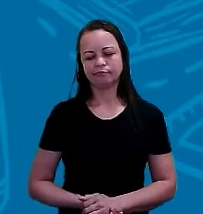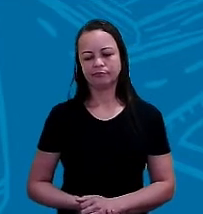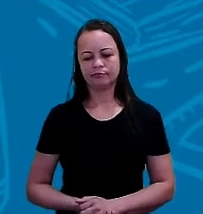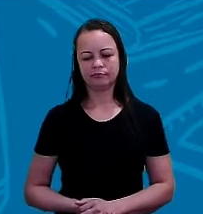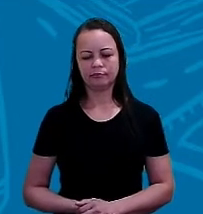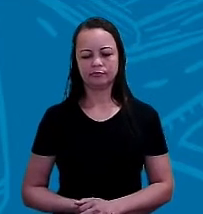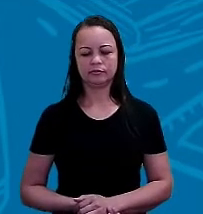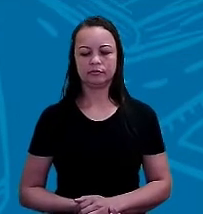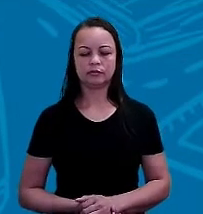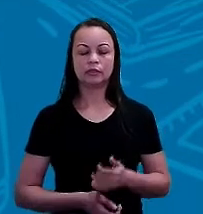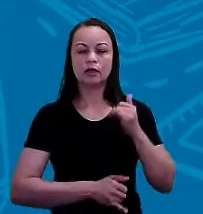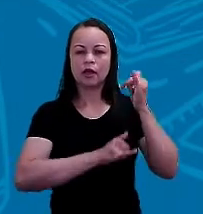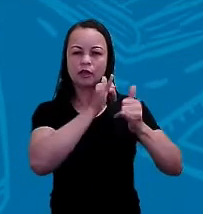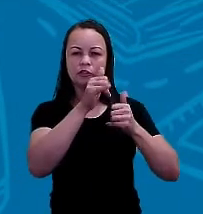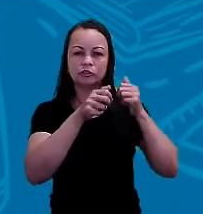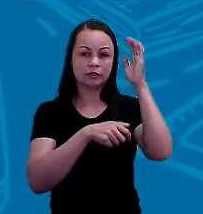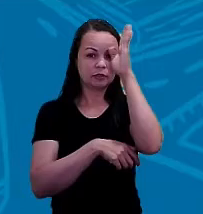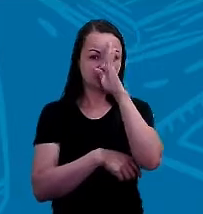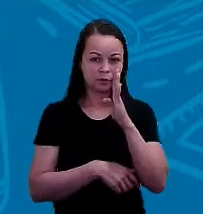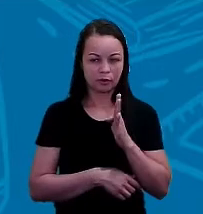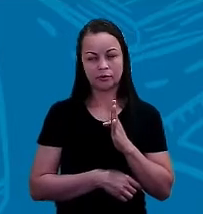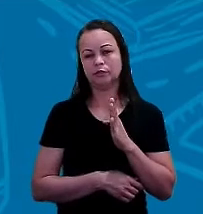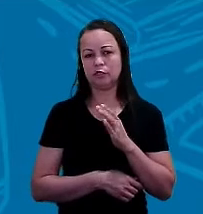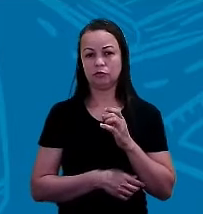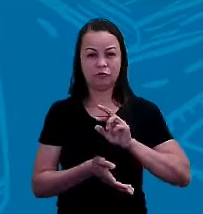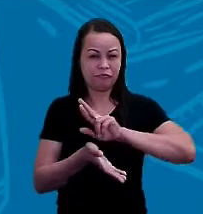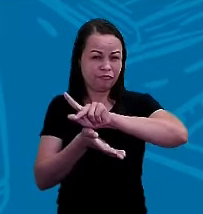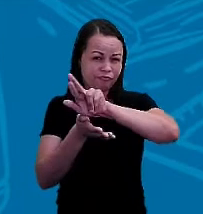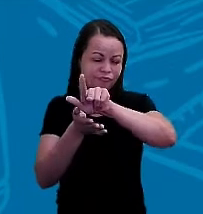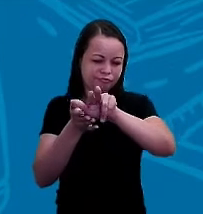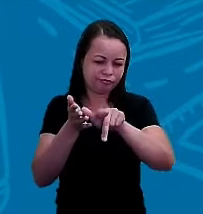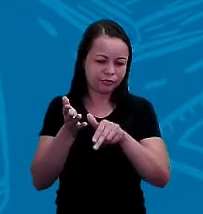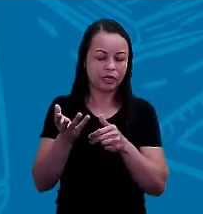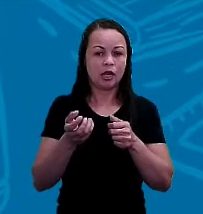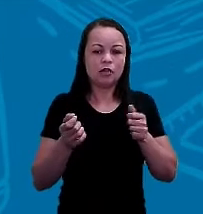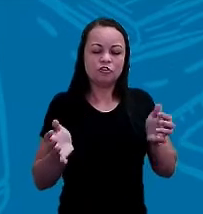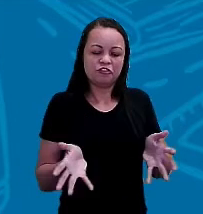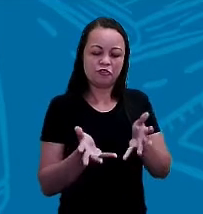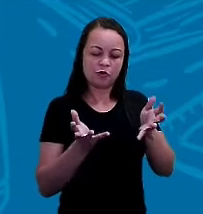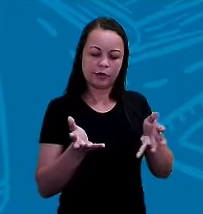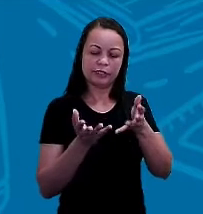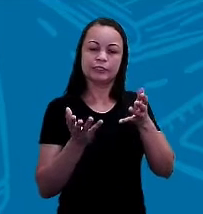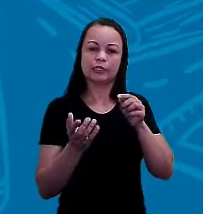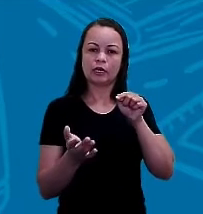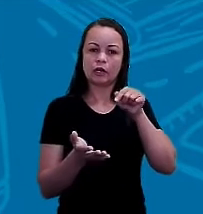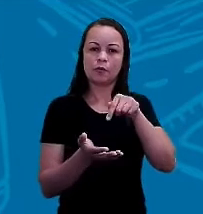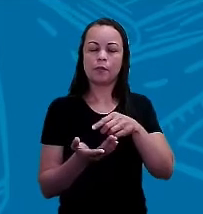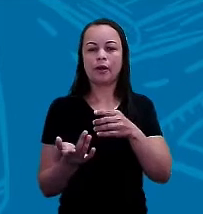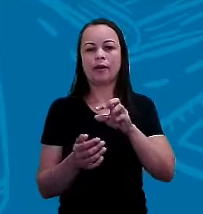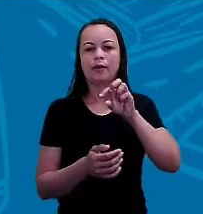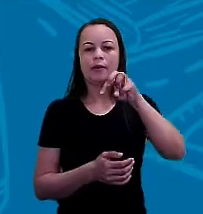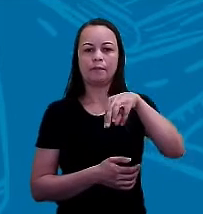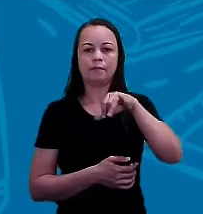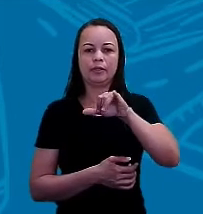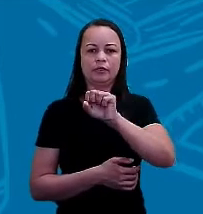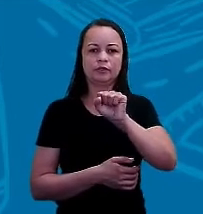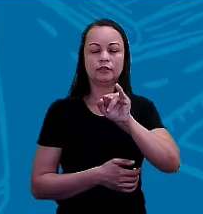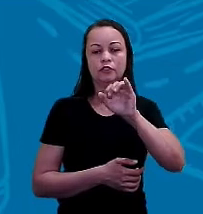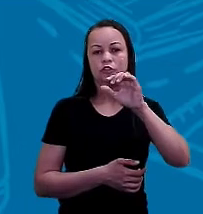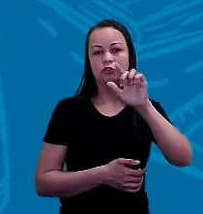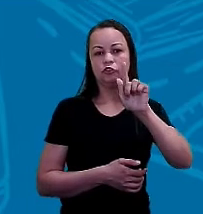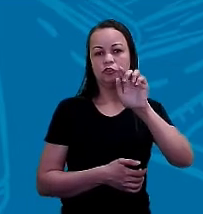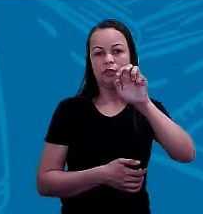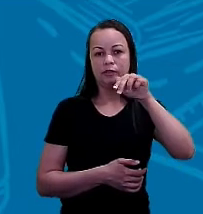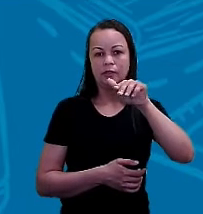As lendas no Brasil são inúmeras. Elas são influenciadas diretamente pela miscigenação na origem do